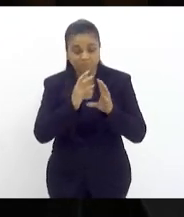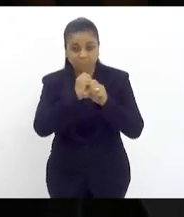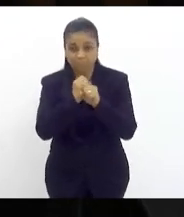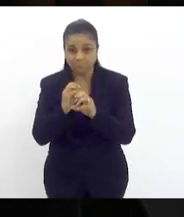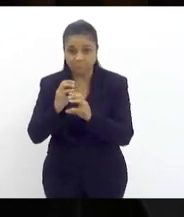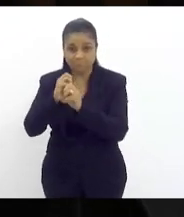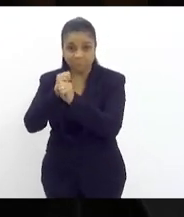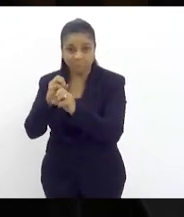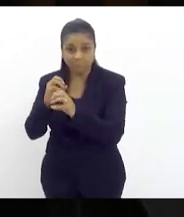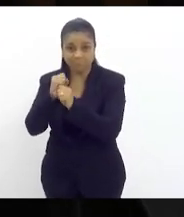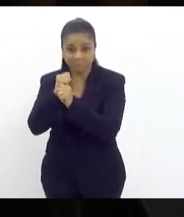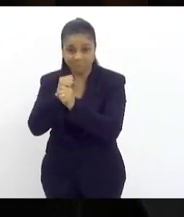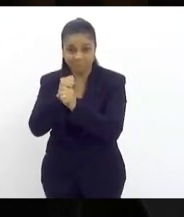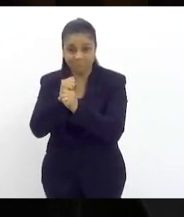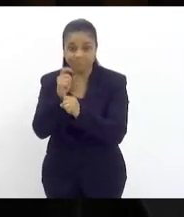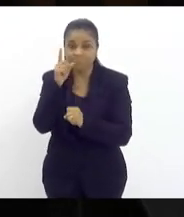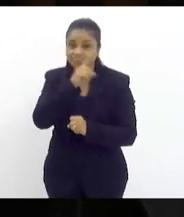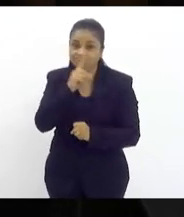deficitários.